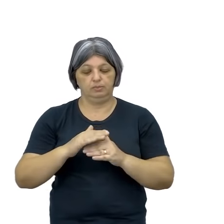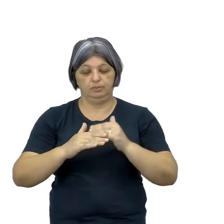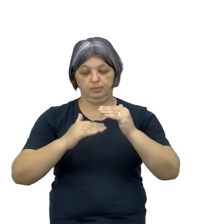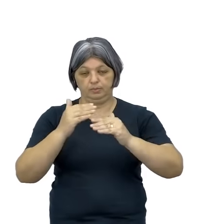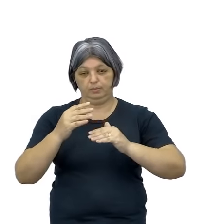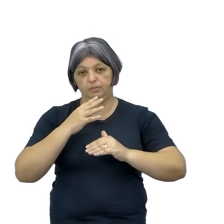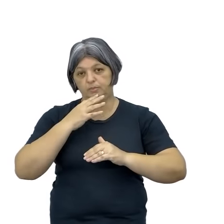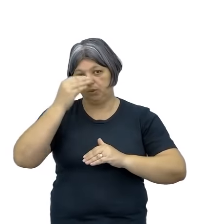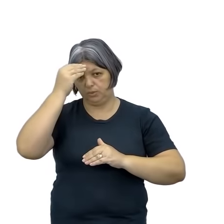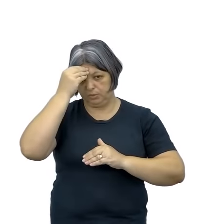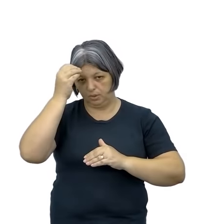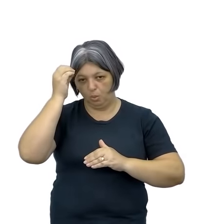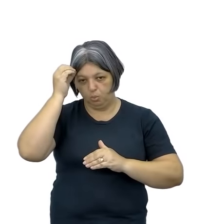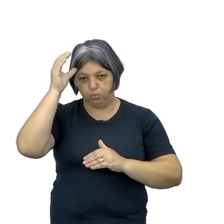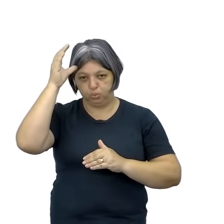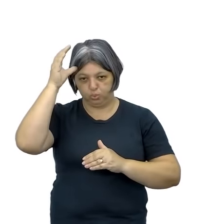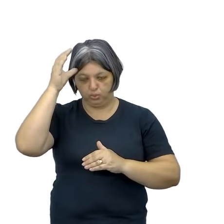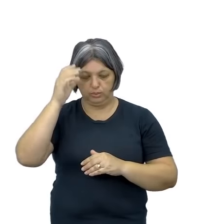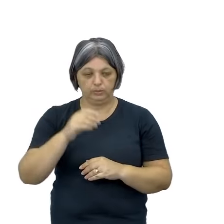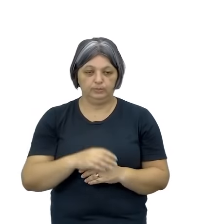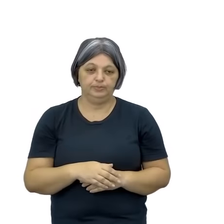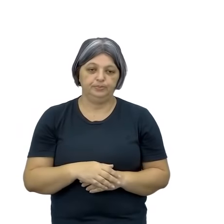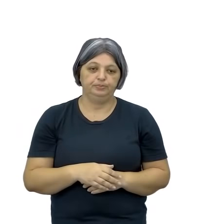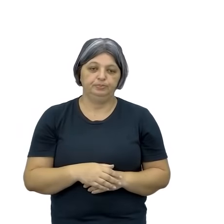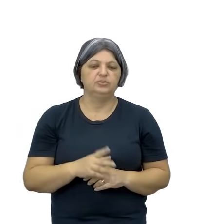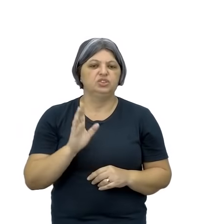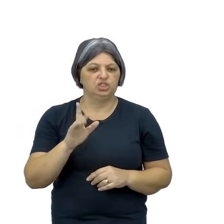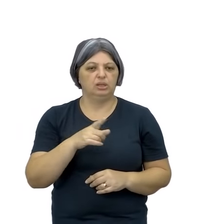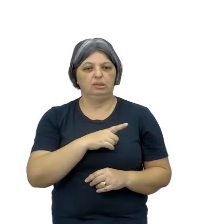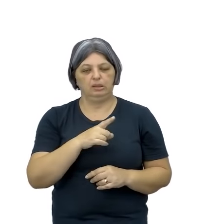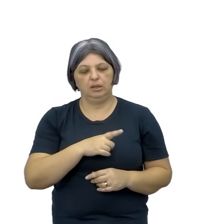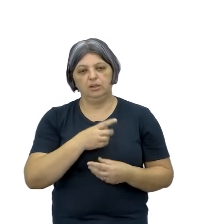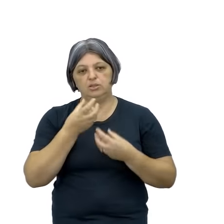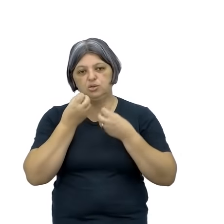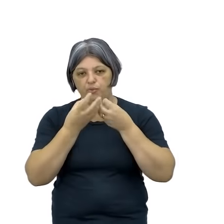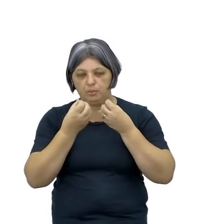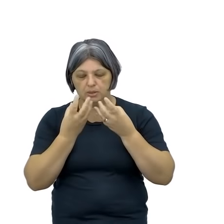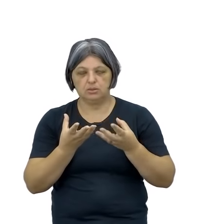seu conhecimento baseado naquilo que ele já tem também como